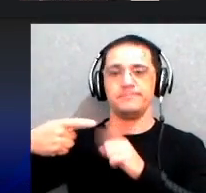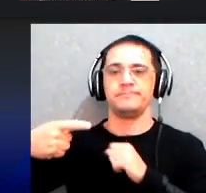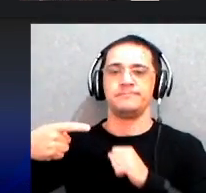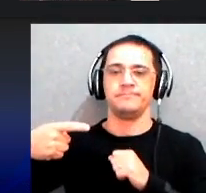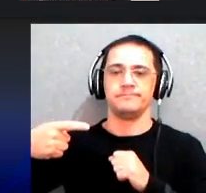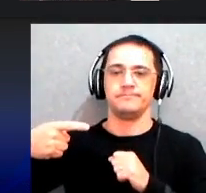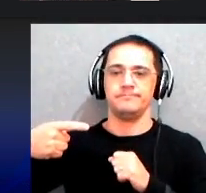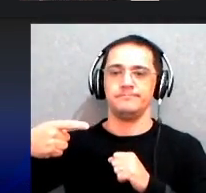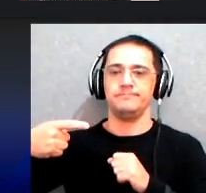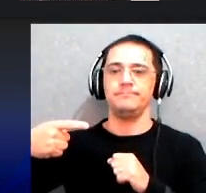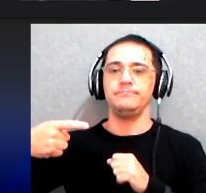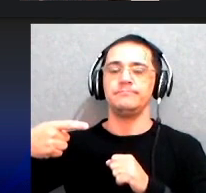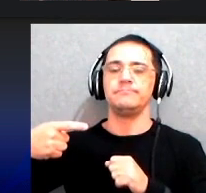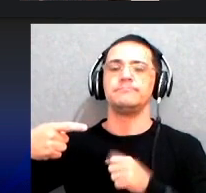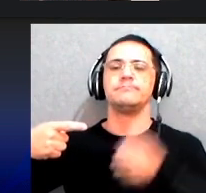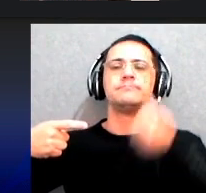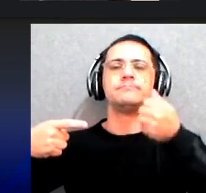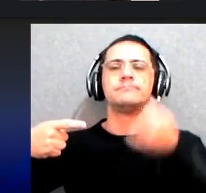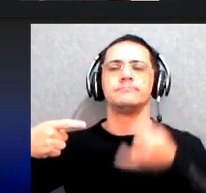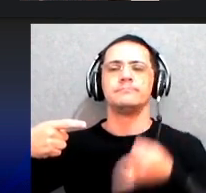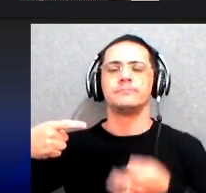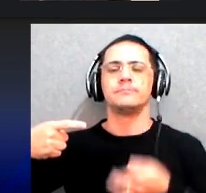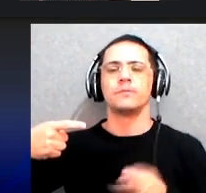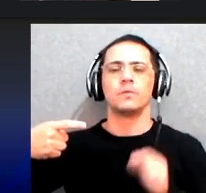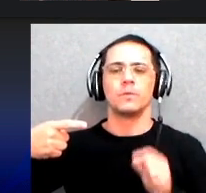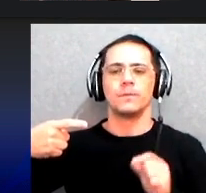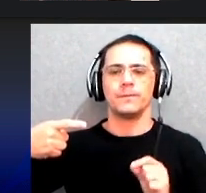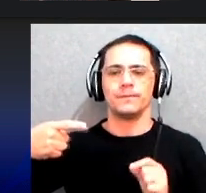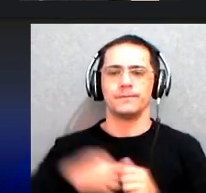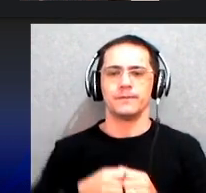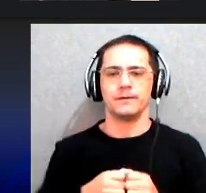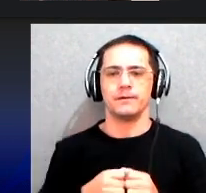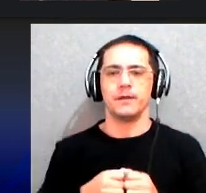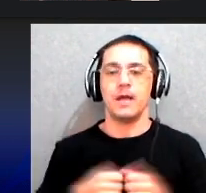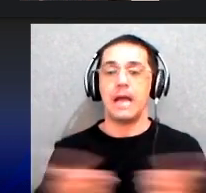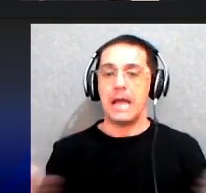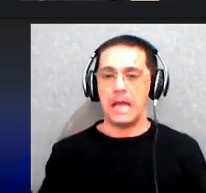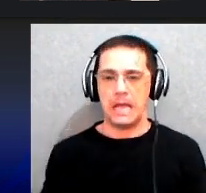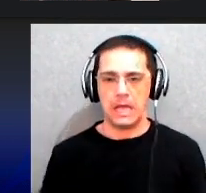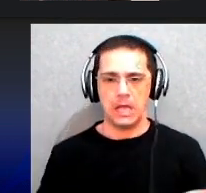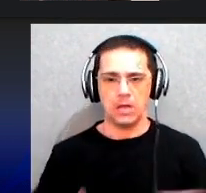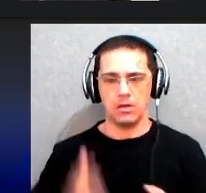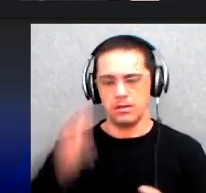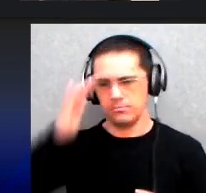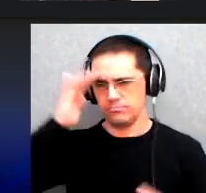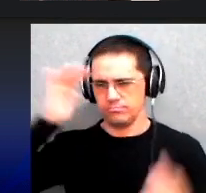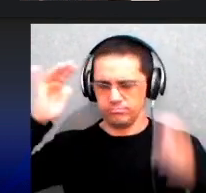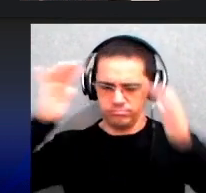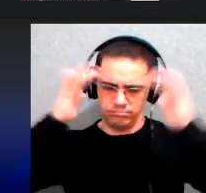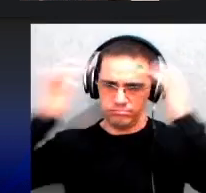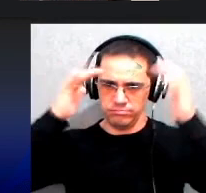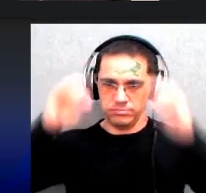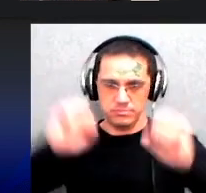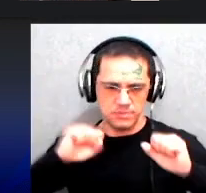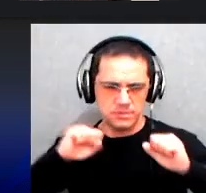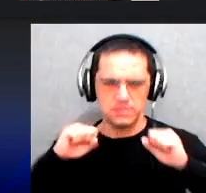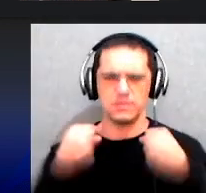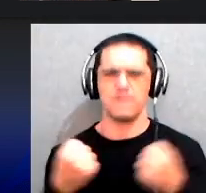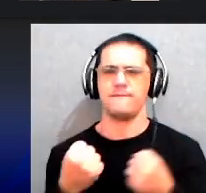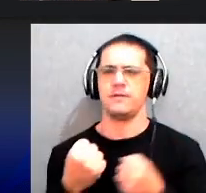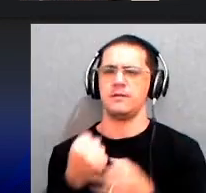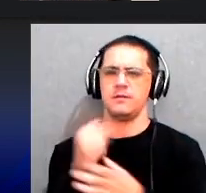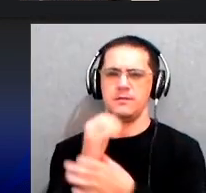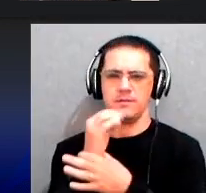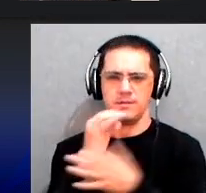aponta sempre a atual reflexão de que os verdadeiros defensores da liberdade são os